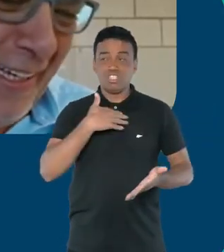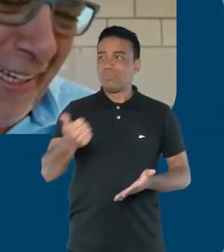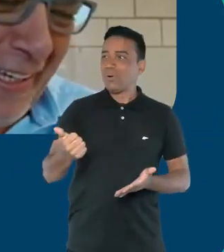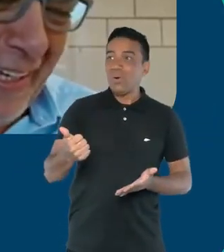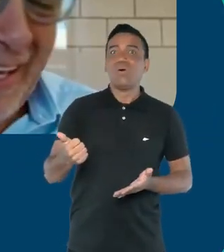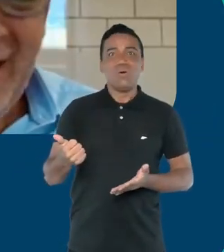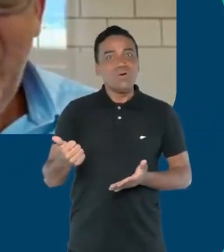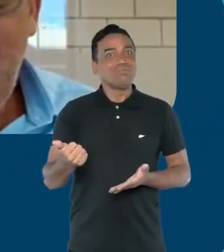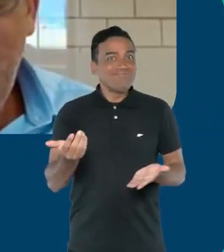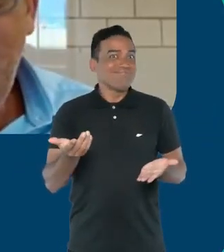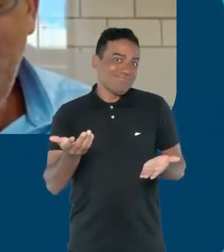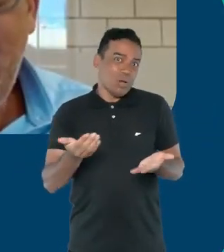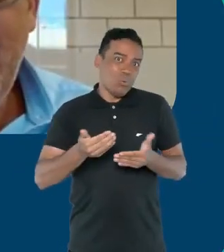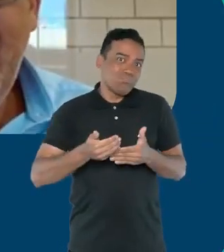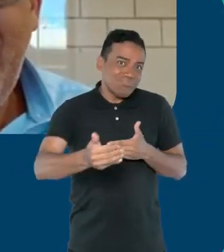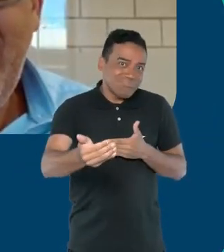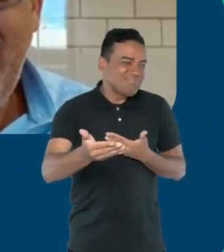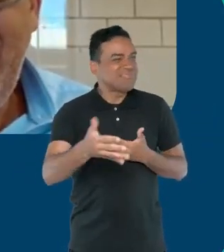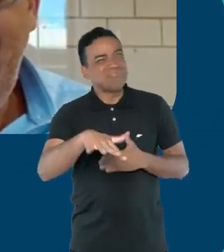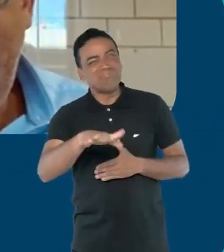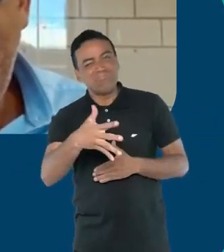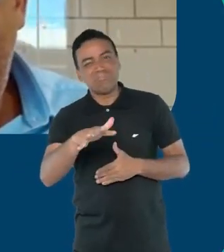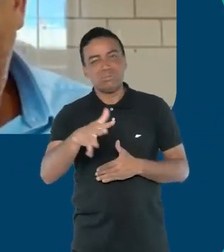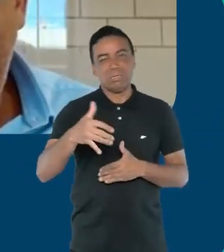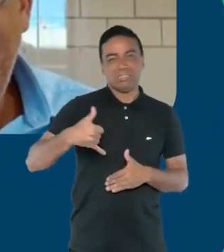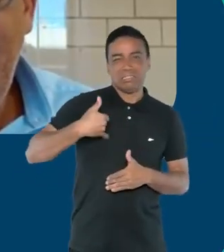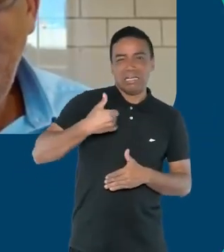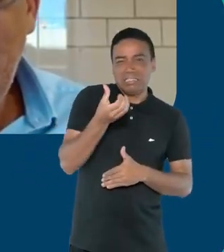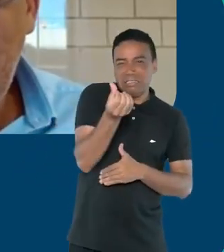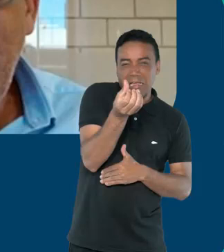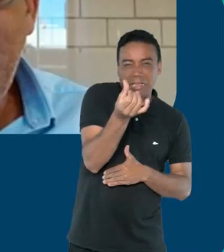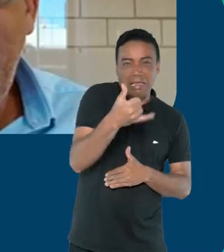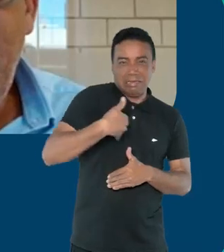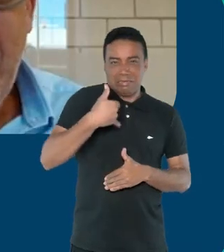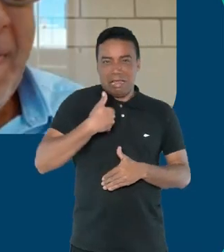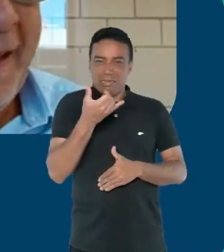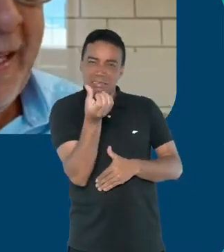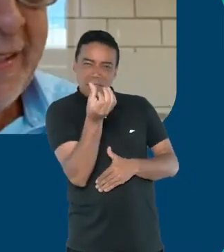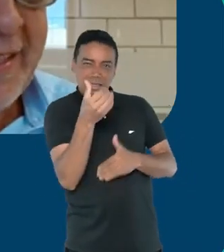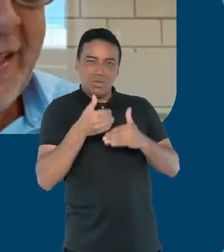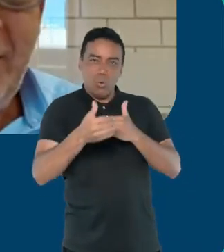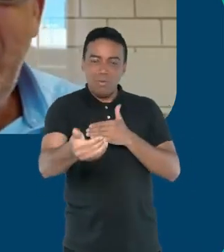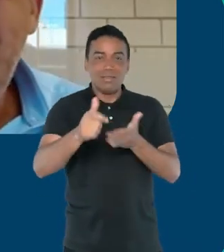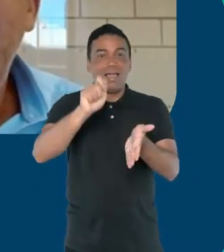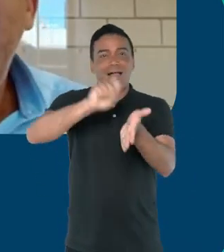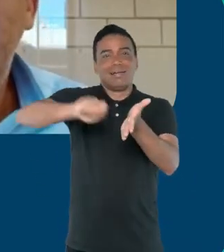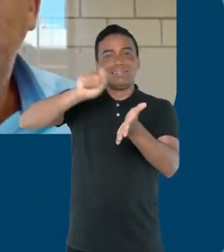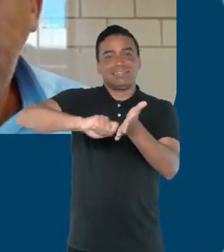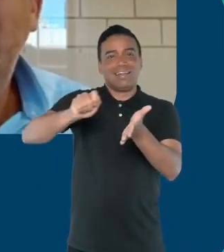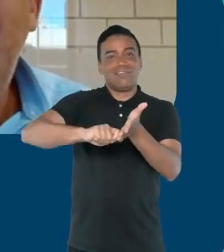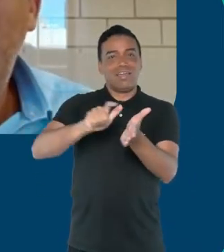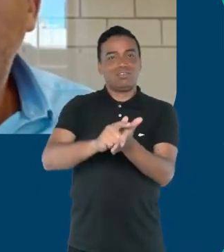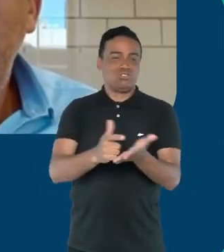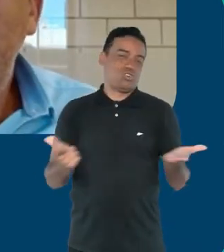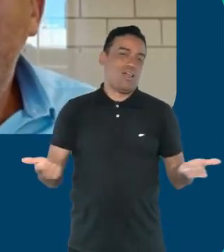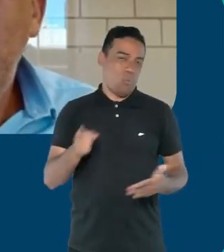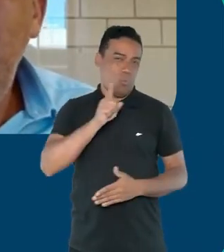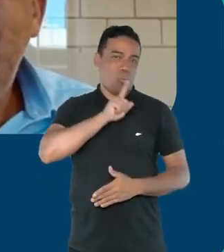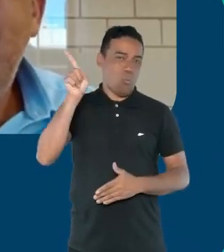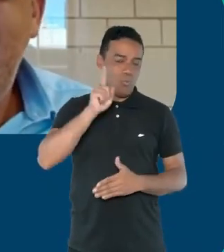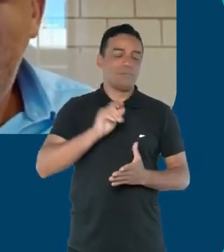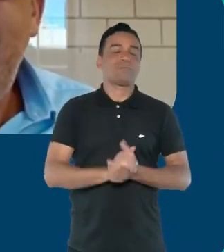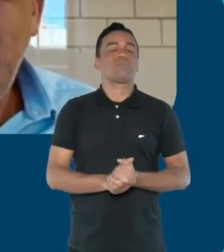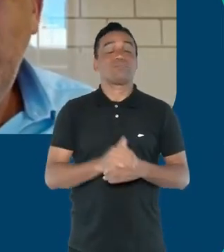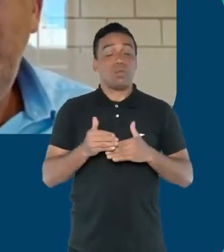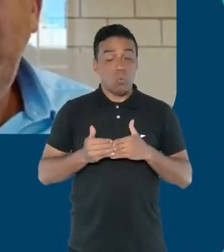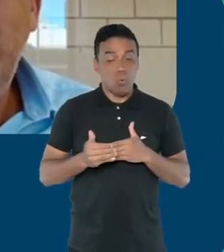que é falado. No primeiro retângulo está o apresentador Gabriel Pinheiro, um homem branco de cabelos curtos cacheados